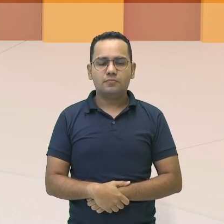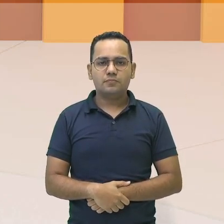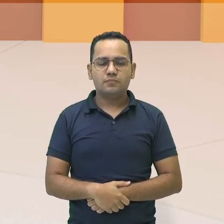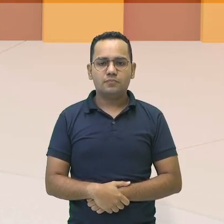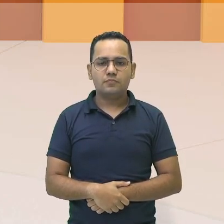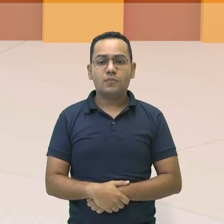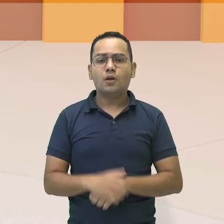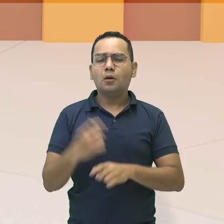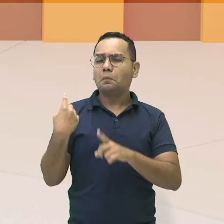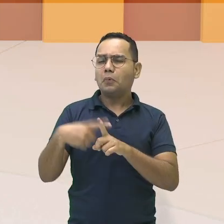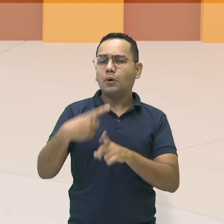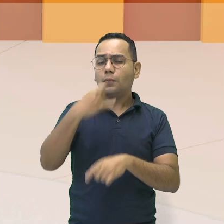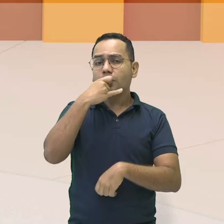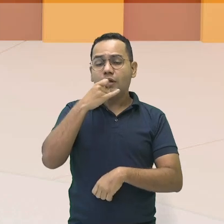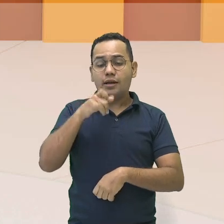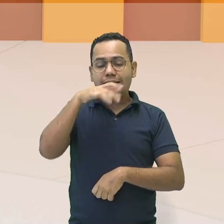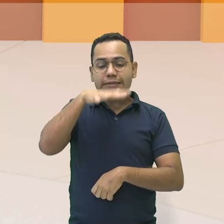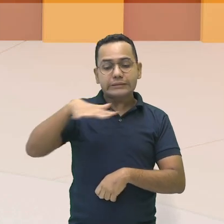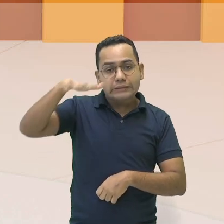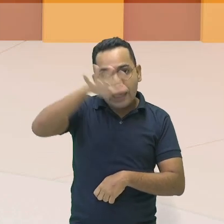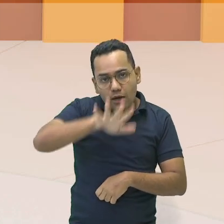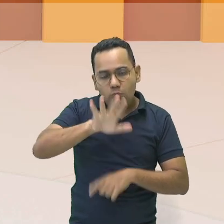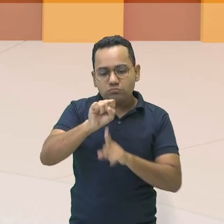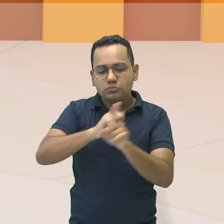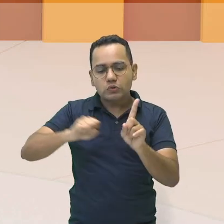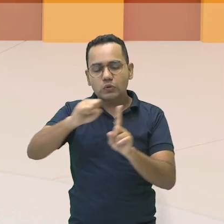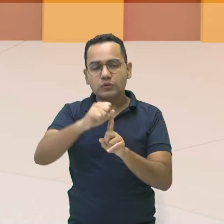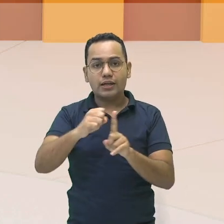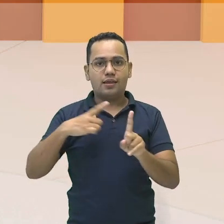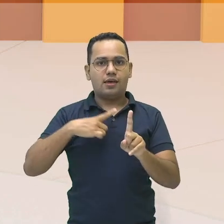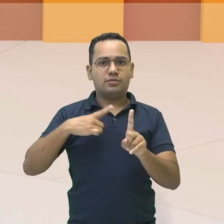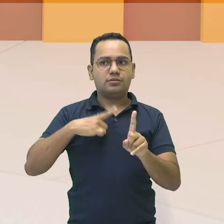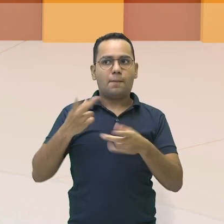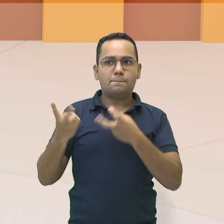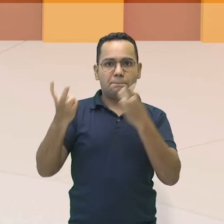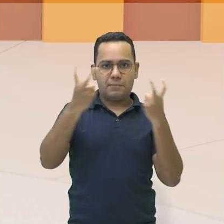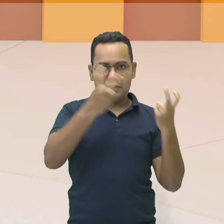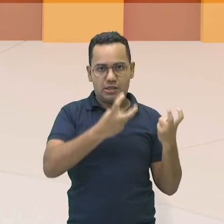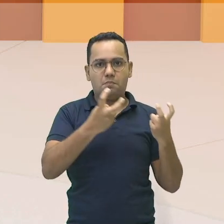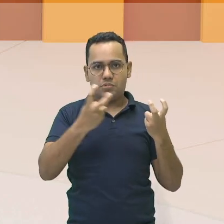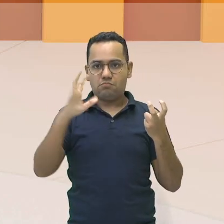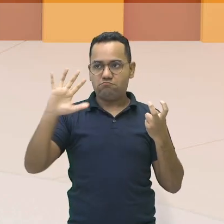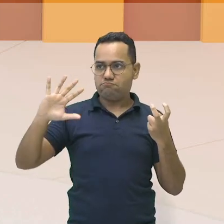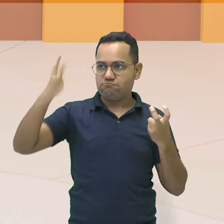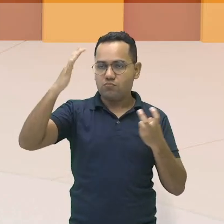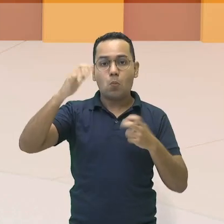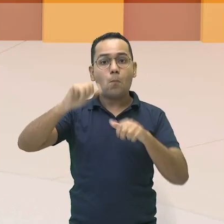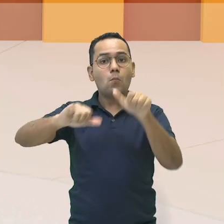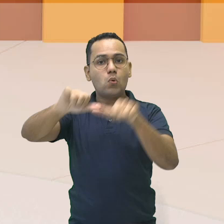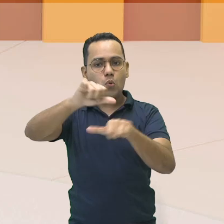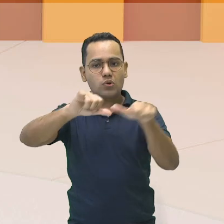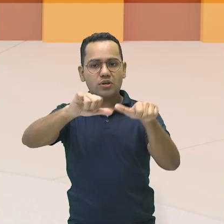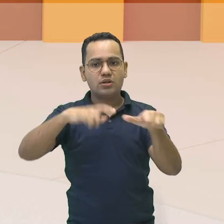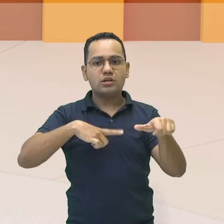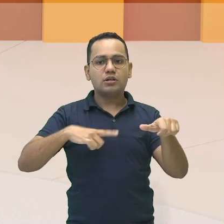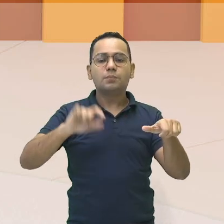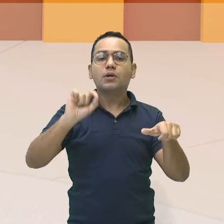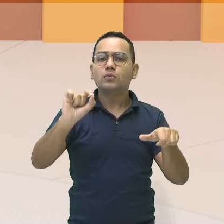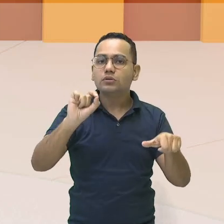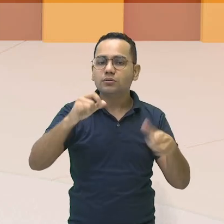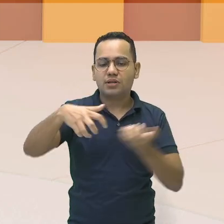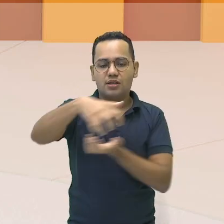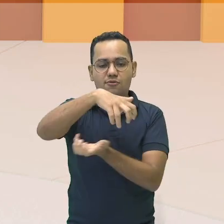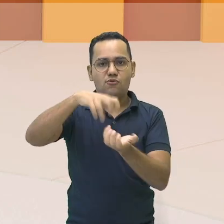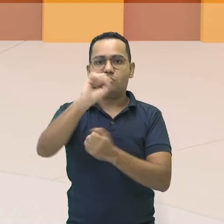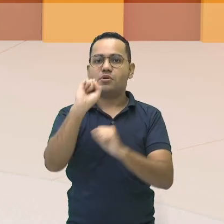intensa os impactos que já vêm sendo ocasionados no meio ambiente, em especial a partir das revoluções